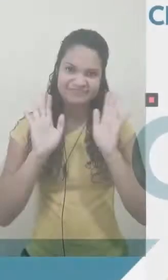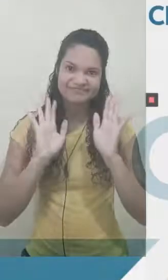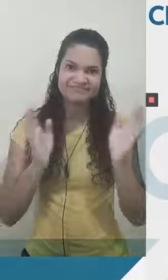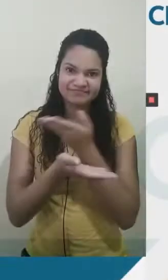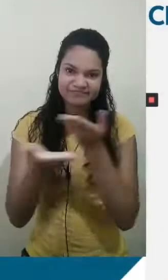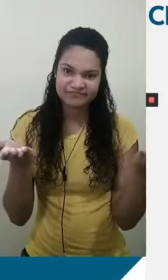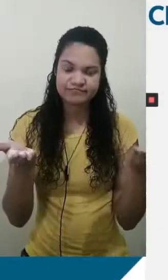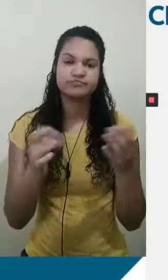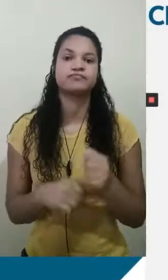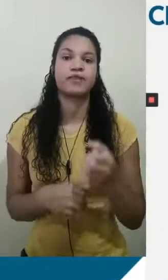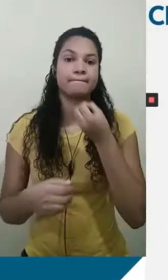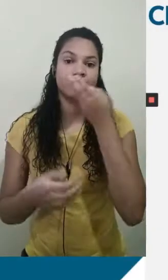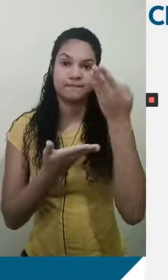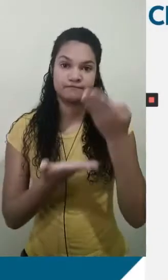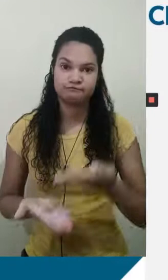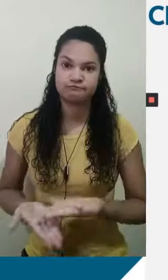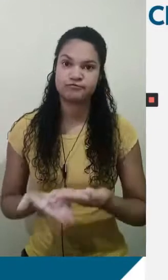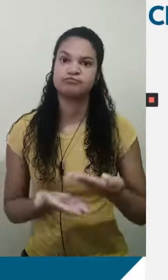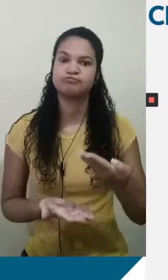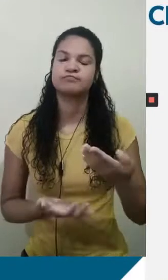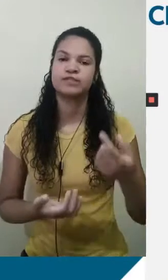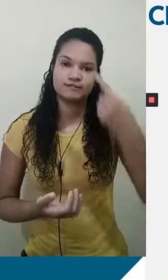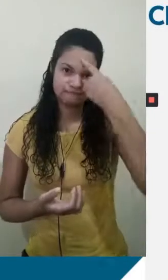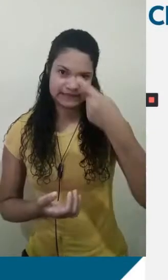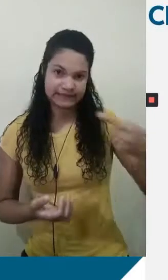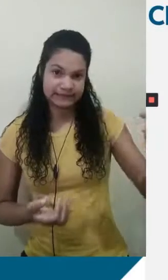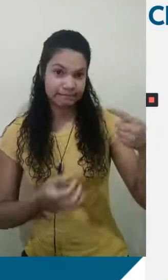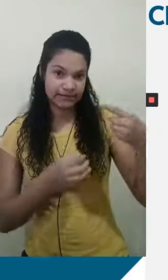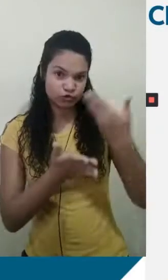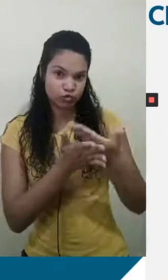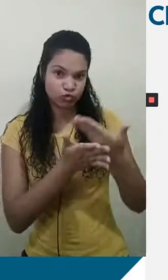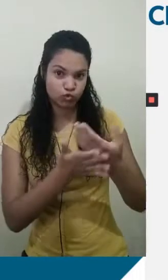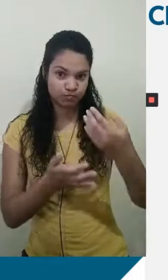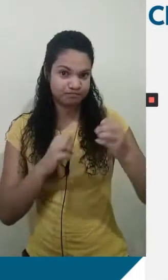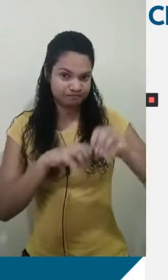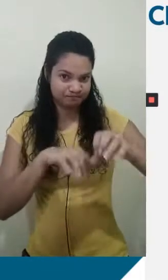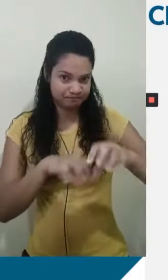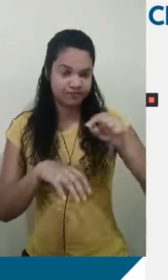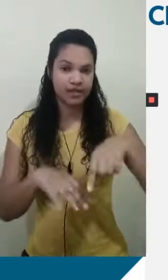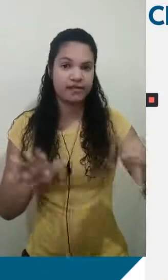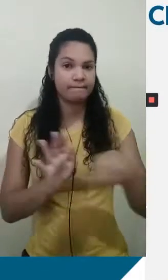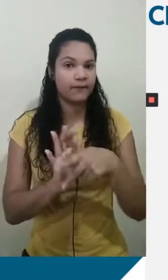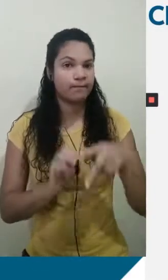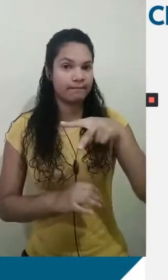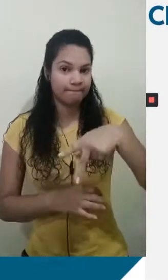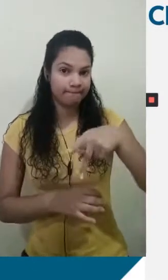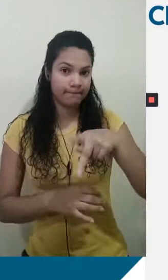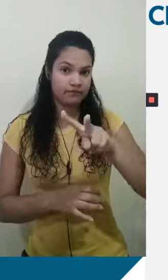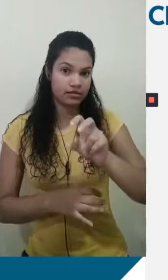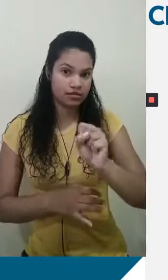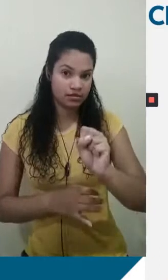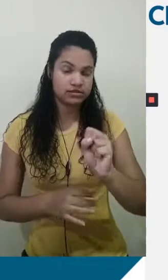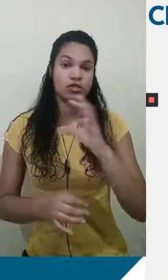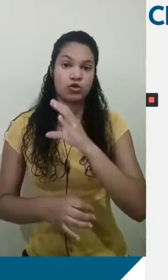Olá para todos, muito bem-vindos para mais uma semana de estudos do nosso pré-vestibular social. A